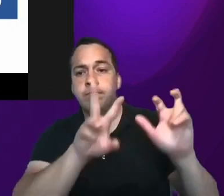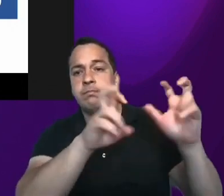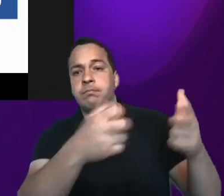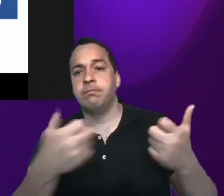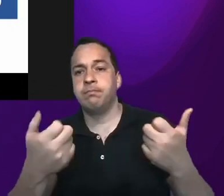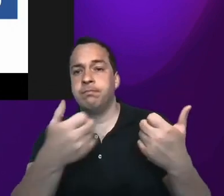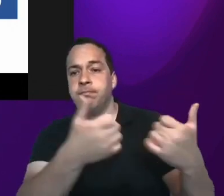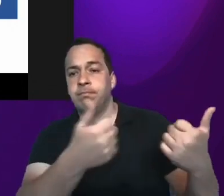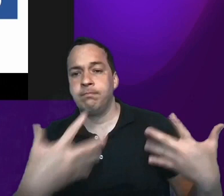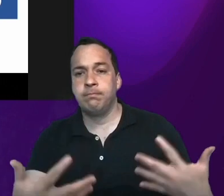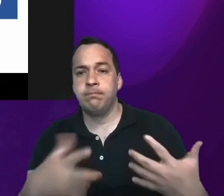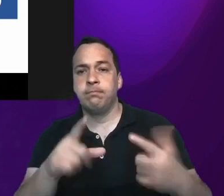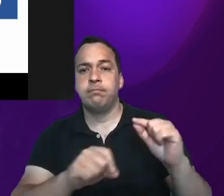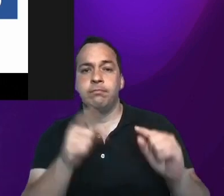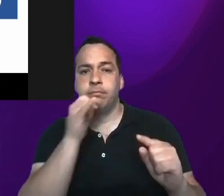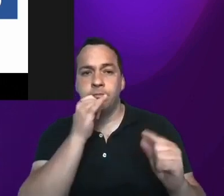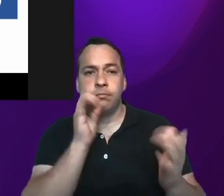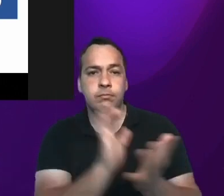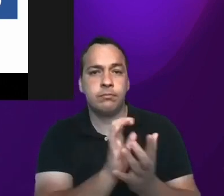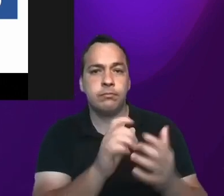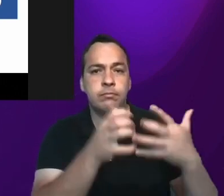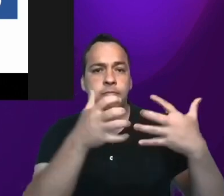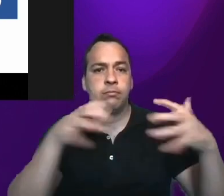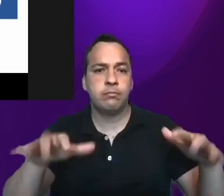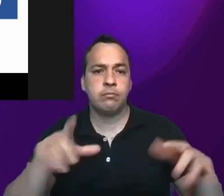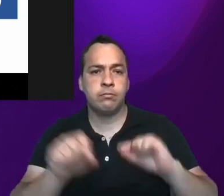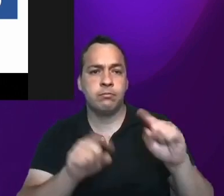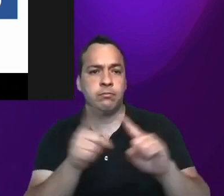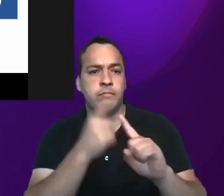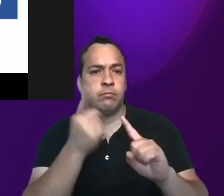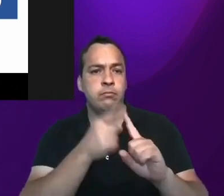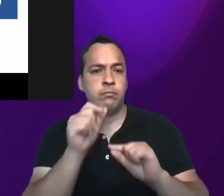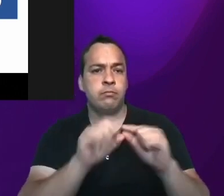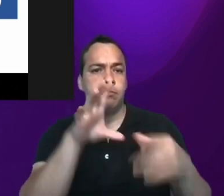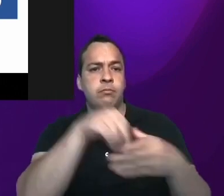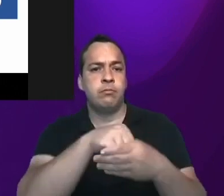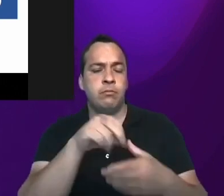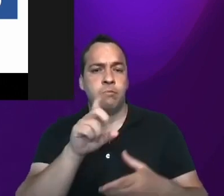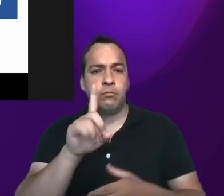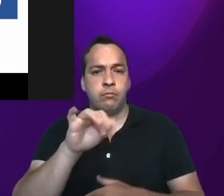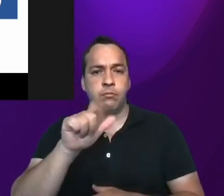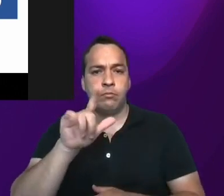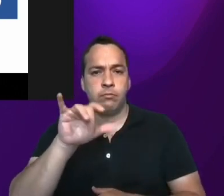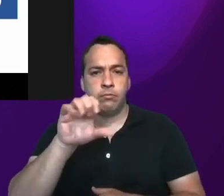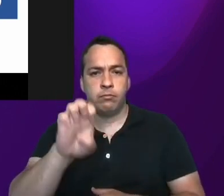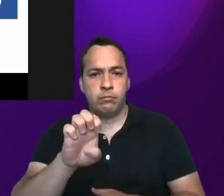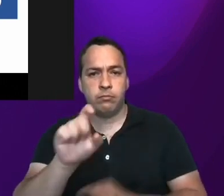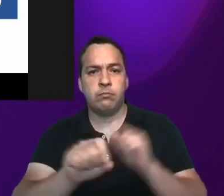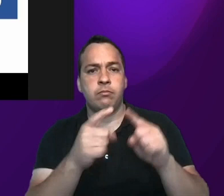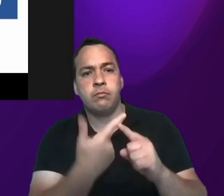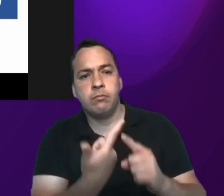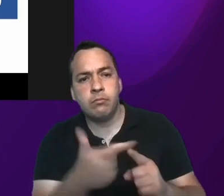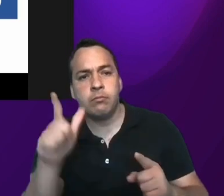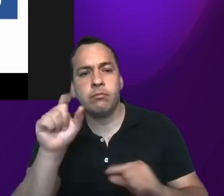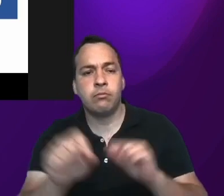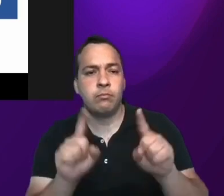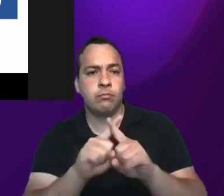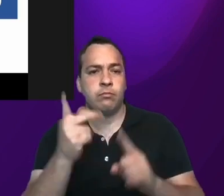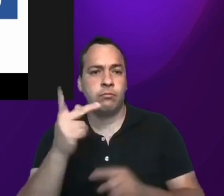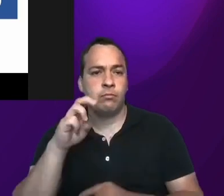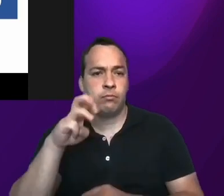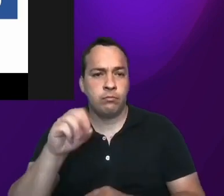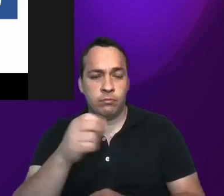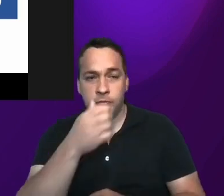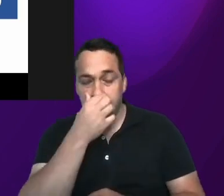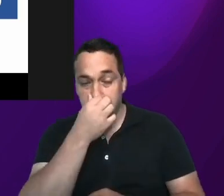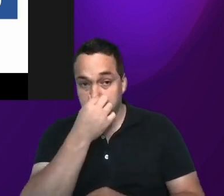duas grandes cohorts, né? O primeiro paciente de uma companhia de diálise e o outro com o paciente do estudo EMO, a gente viu que a frequência